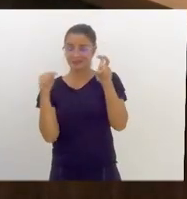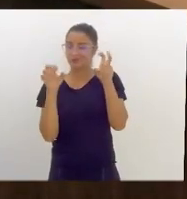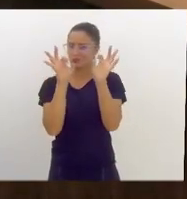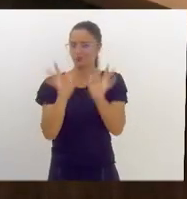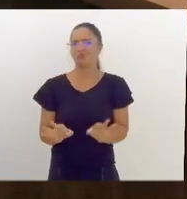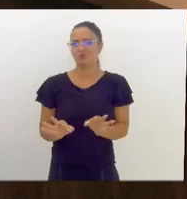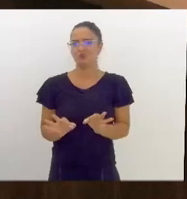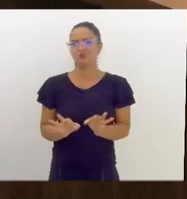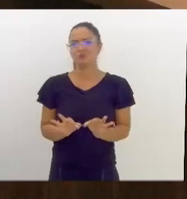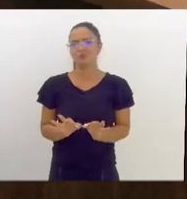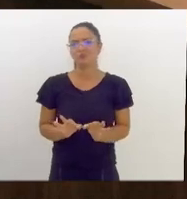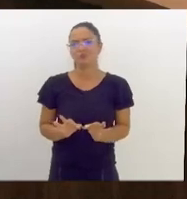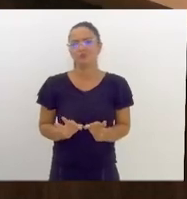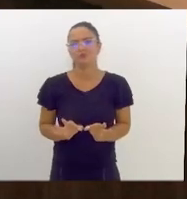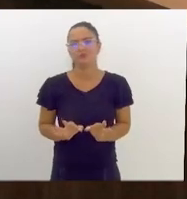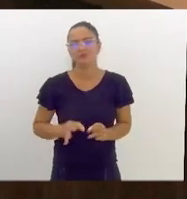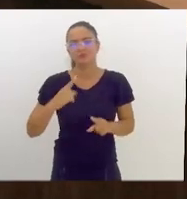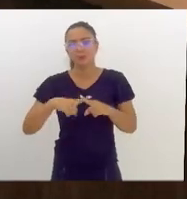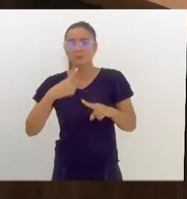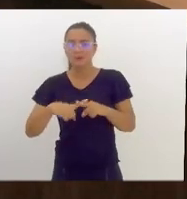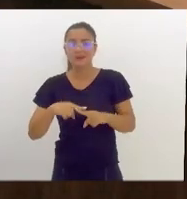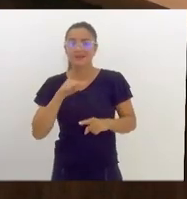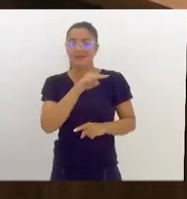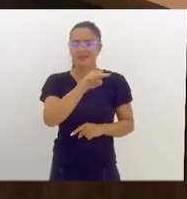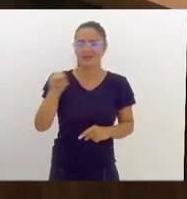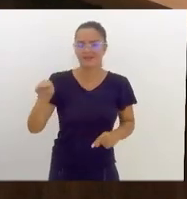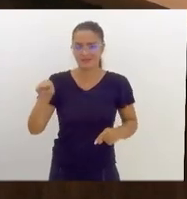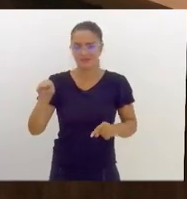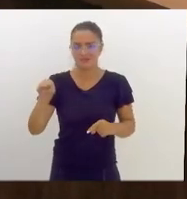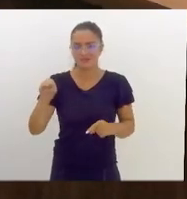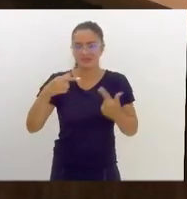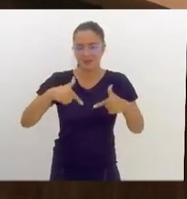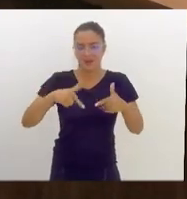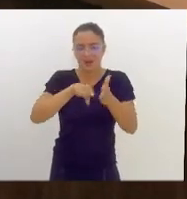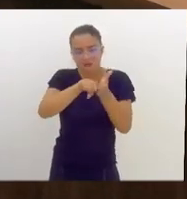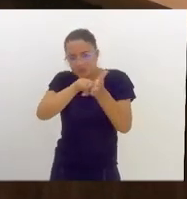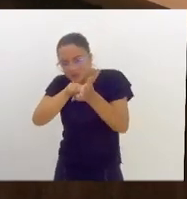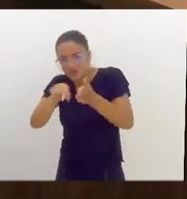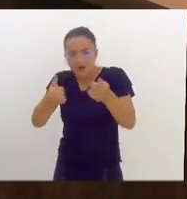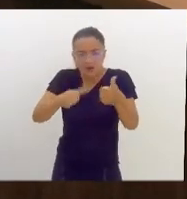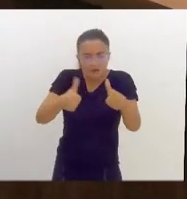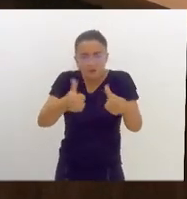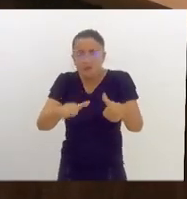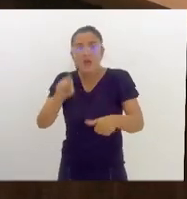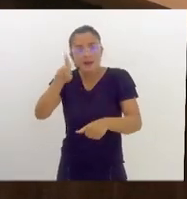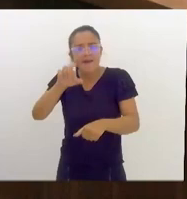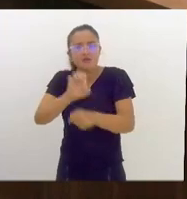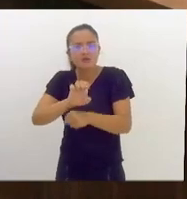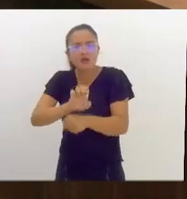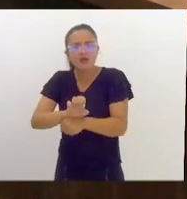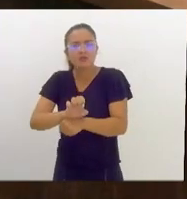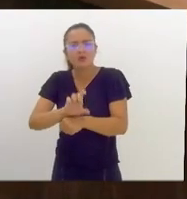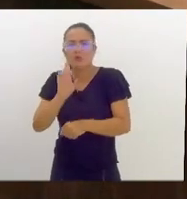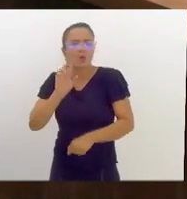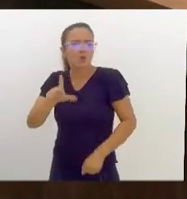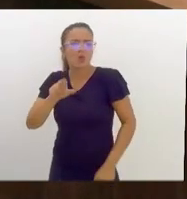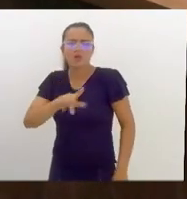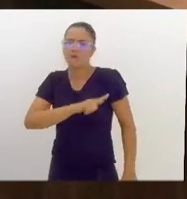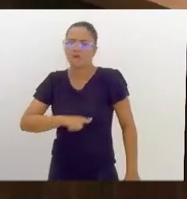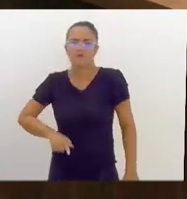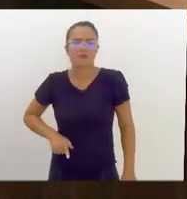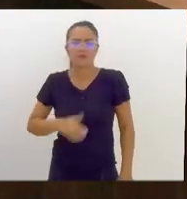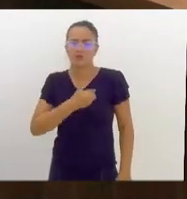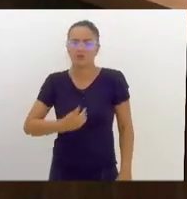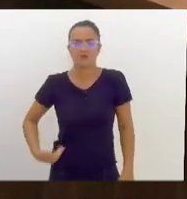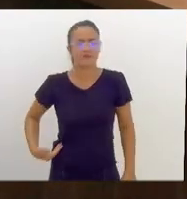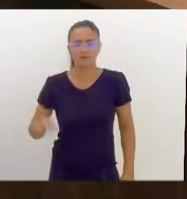justo, porque a carreira do auditor é uma carreira de Estado, não é uma carreira de governo. E hoje, o